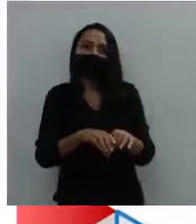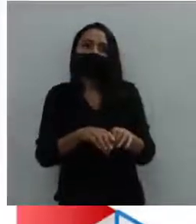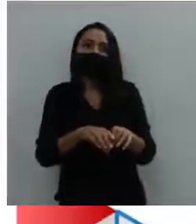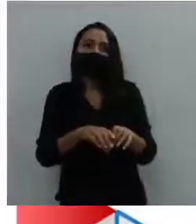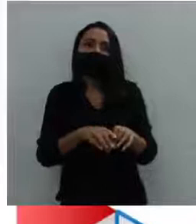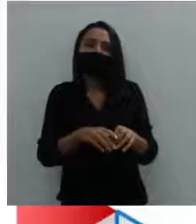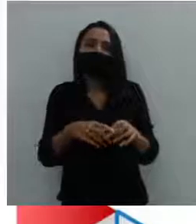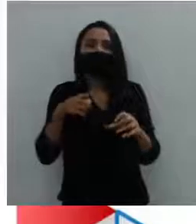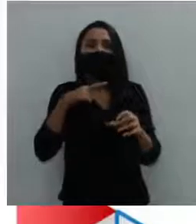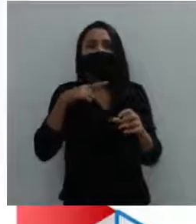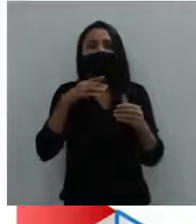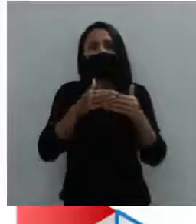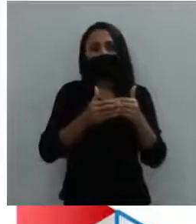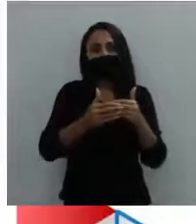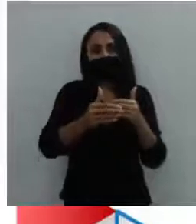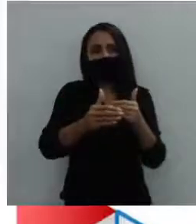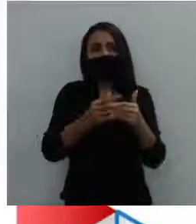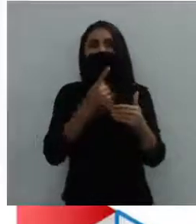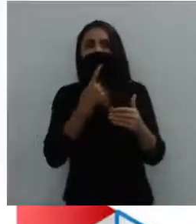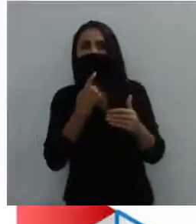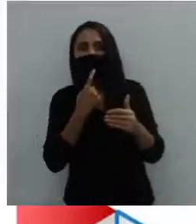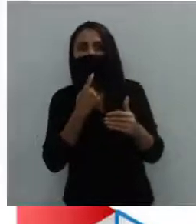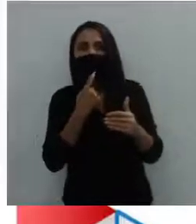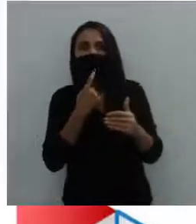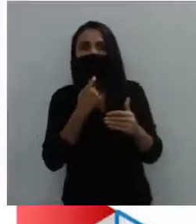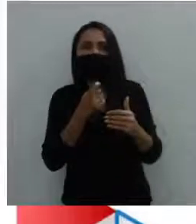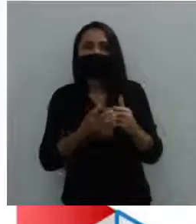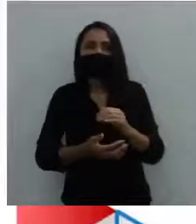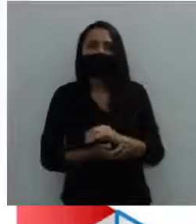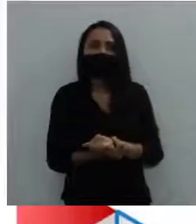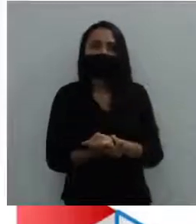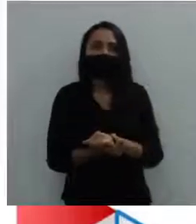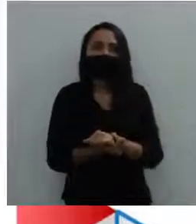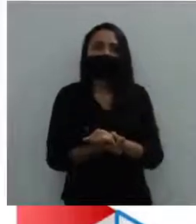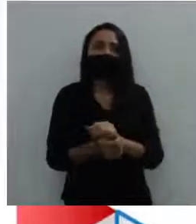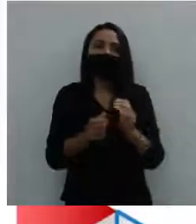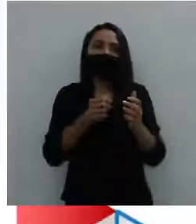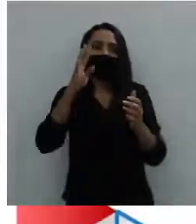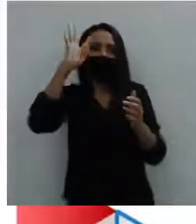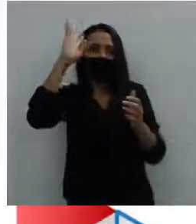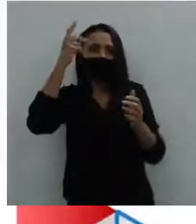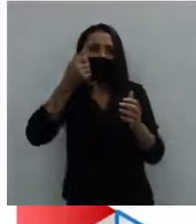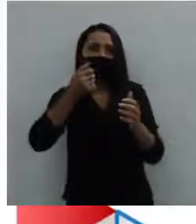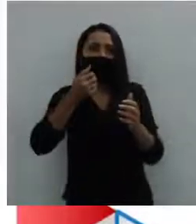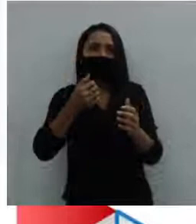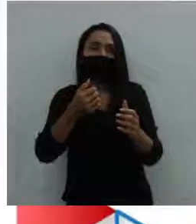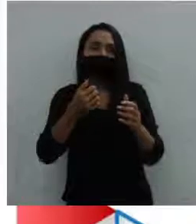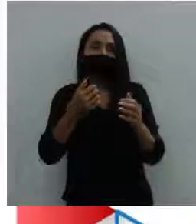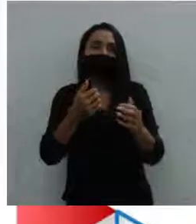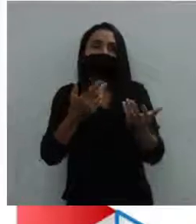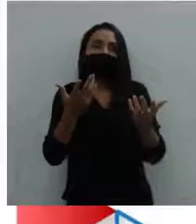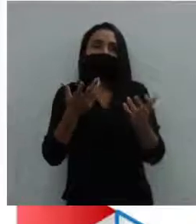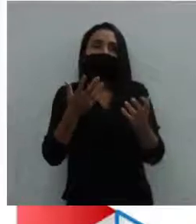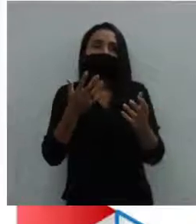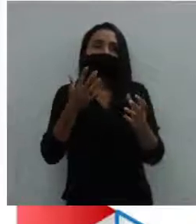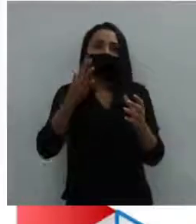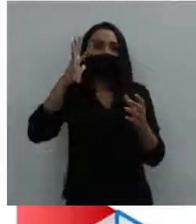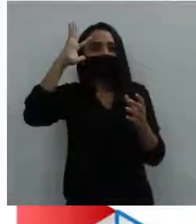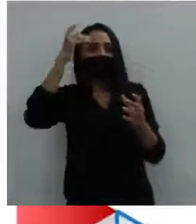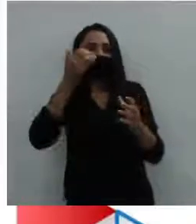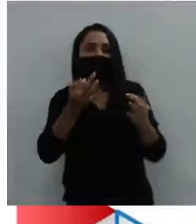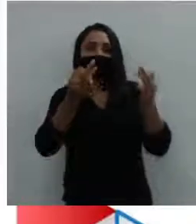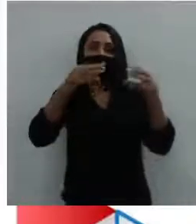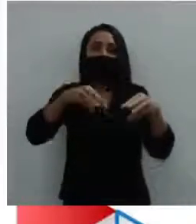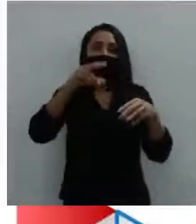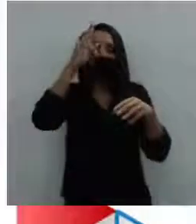situação inicial, em vermelho, obstáculo, tentativa de solução e o resultado final.